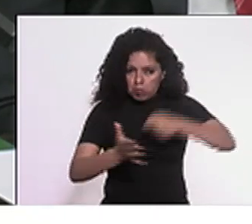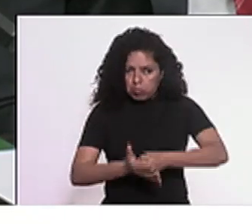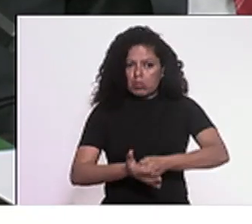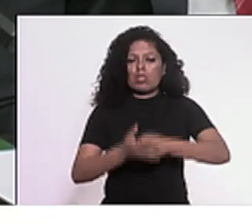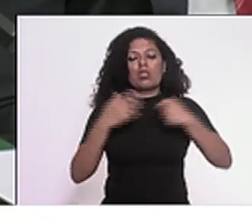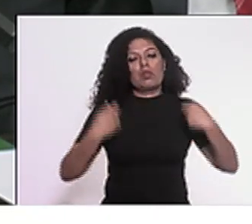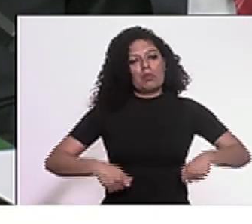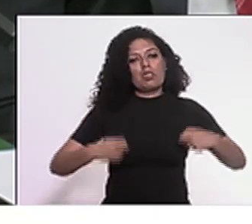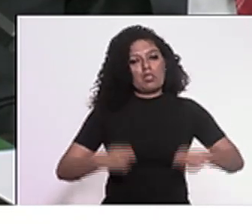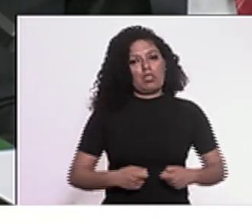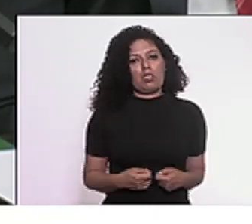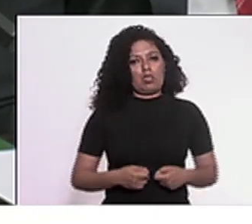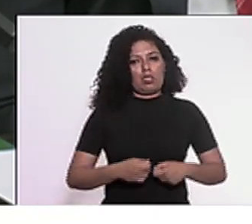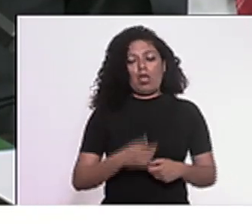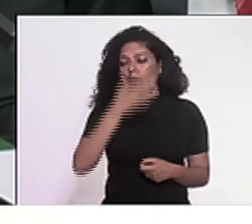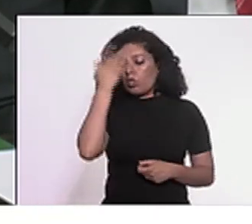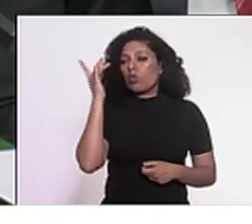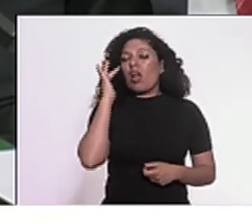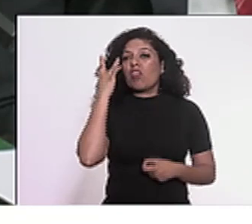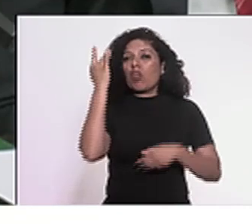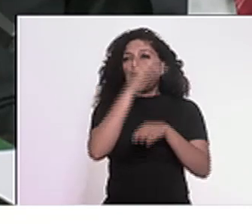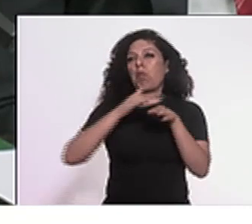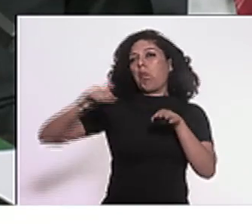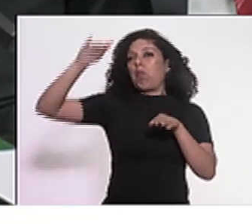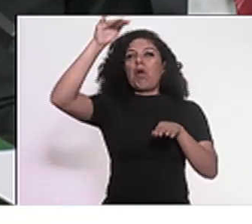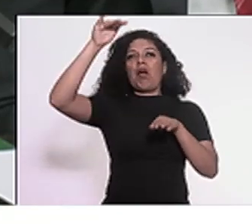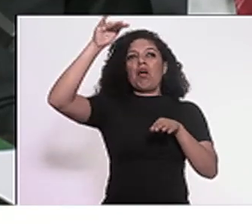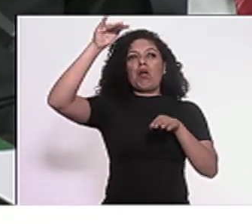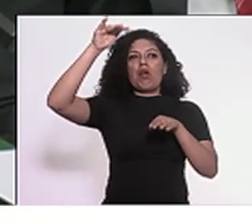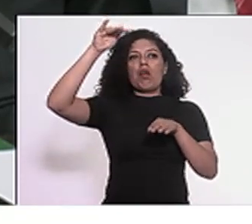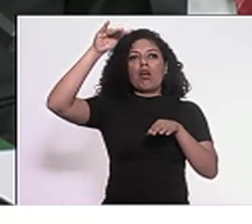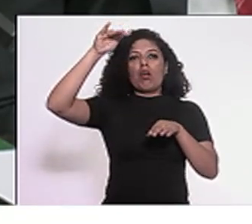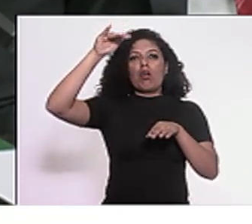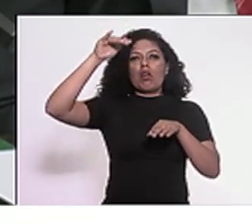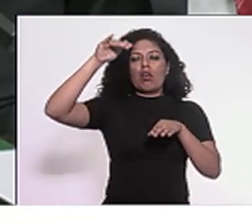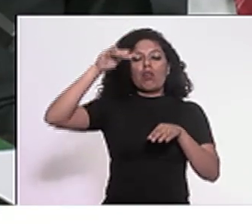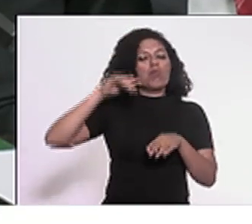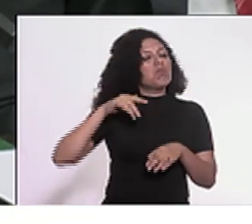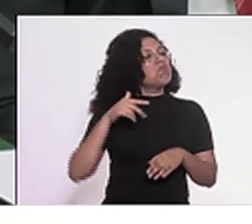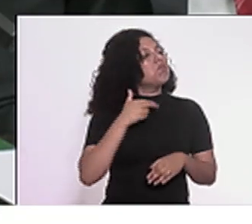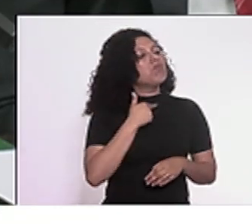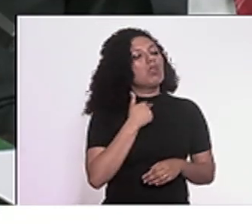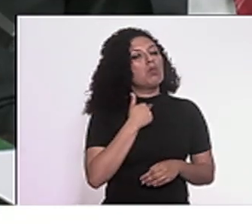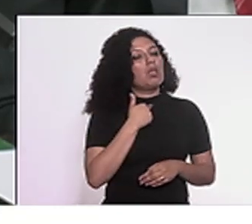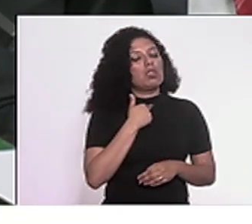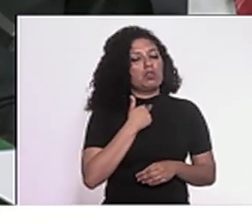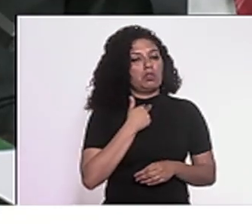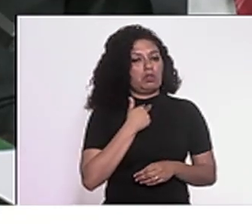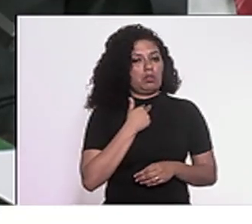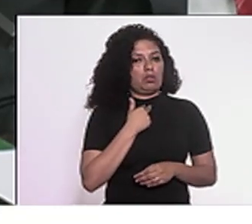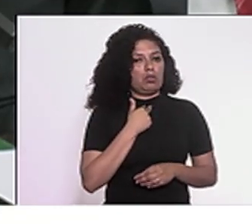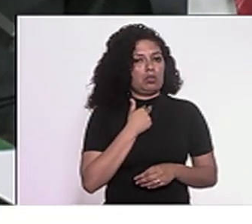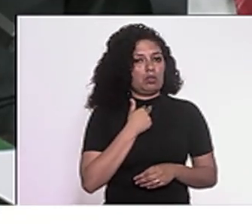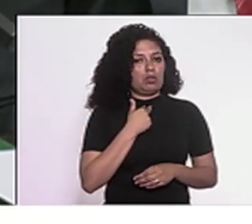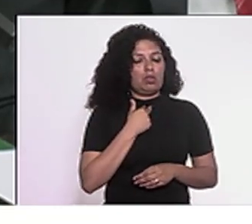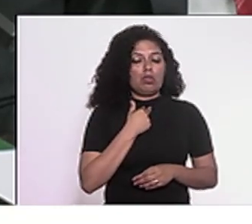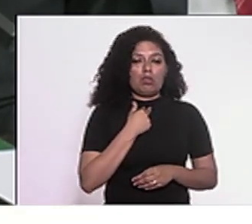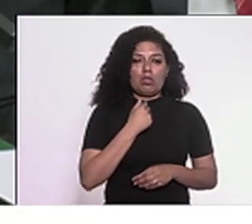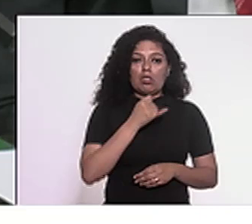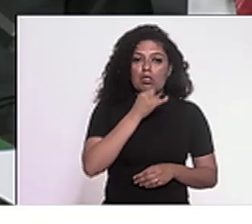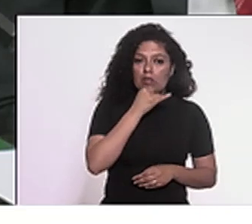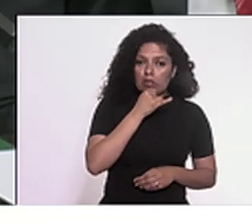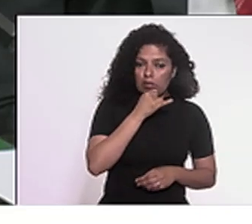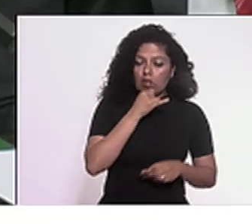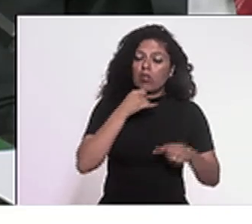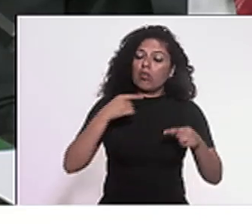democrático de direito. Então, ninguém pode estar acima da lei e dessa maneira, como servidor público, de